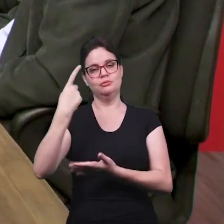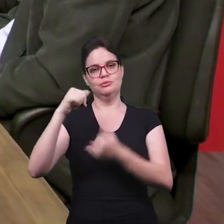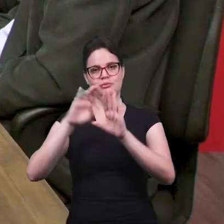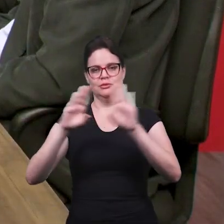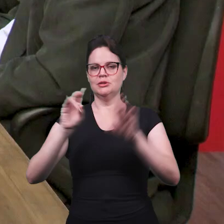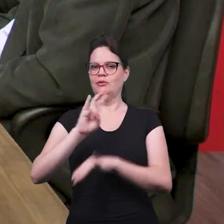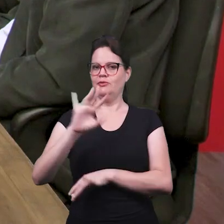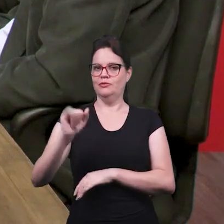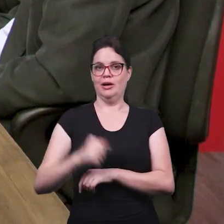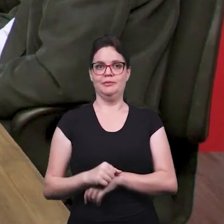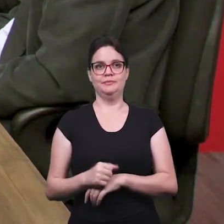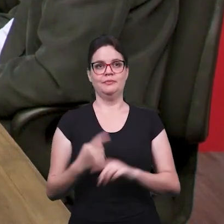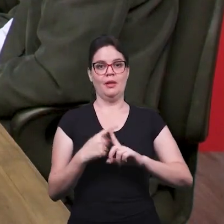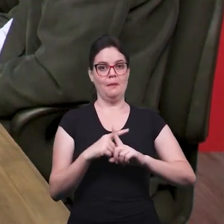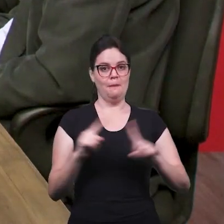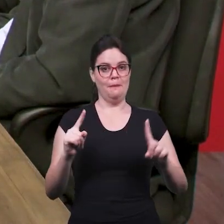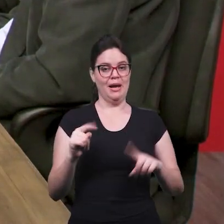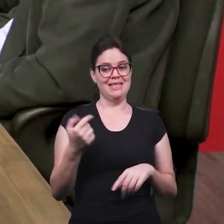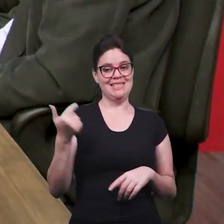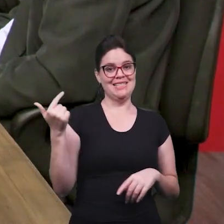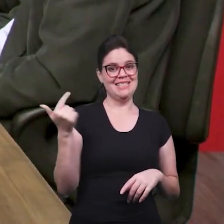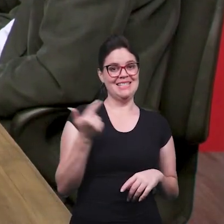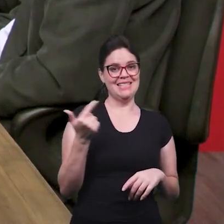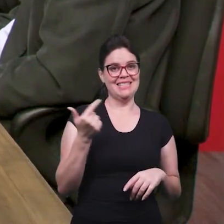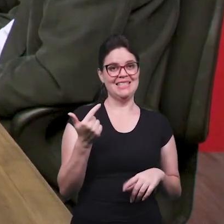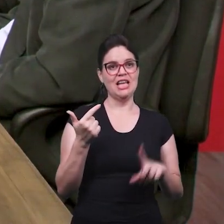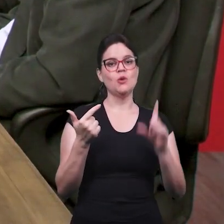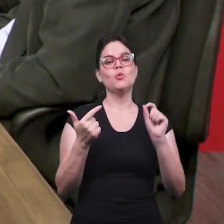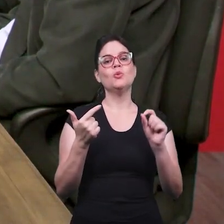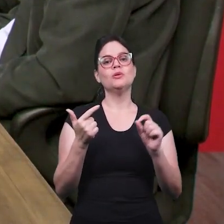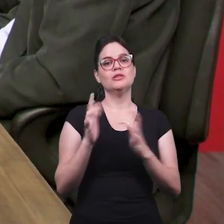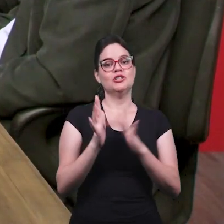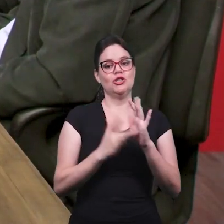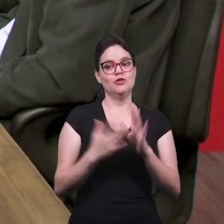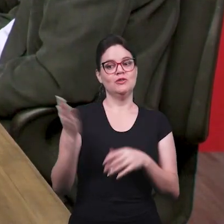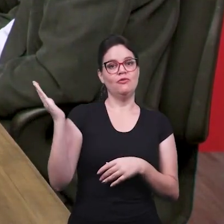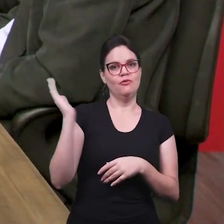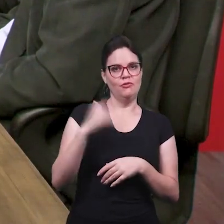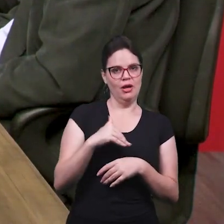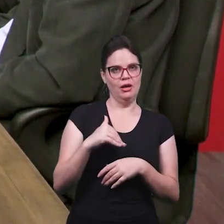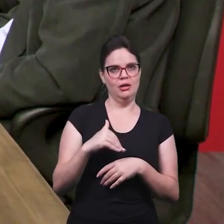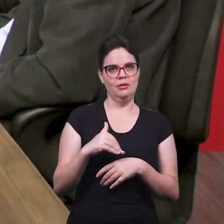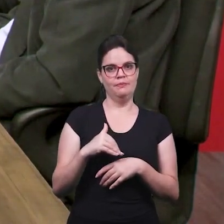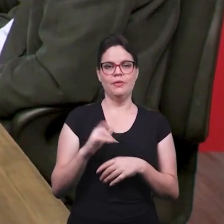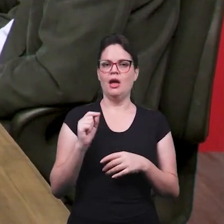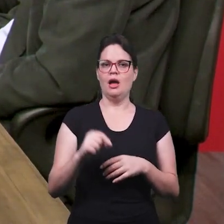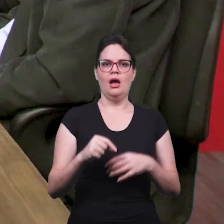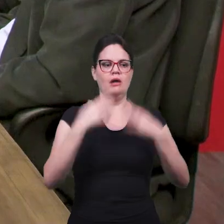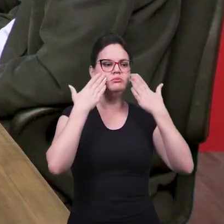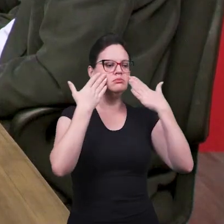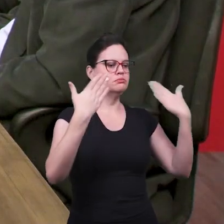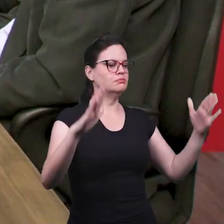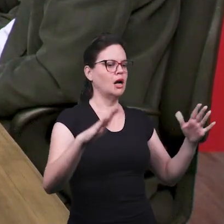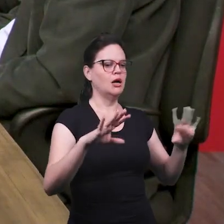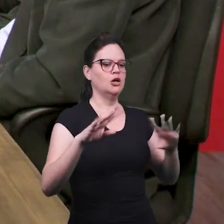de Jesus é um evento que vai ser público, ou seja, como o pastor Marcos falou, todo olho verá, todo joelho se dobrará